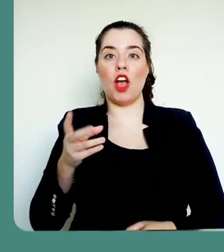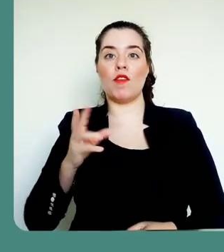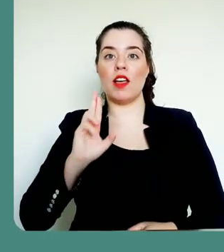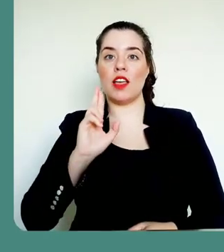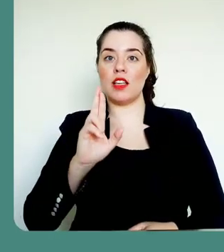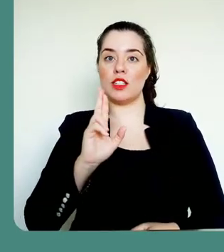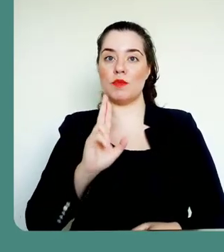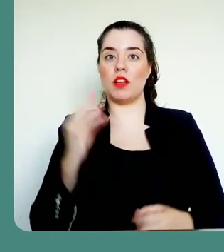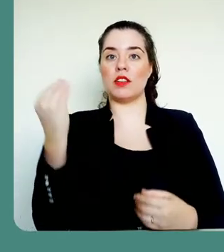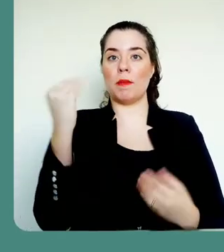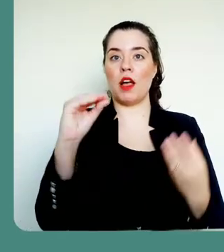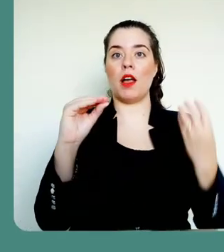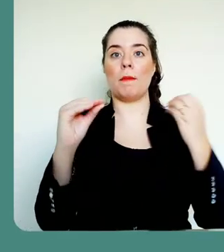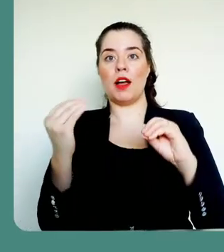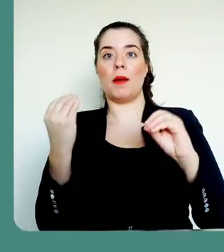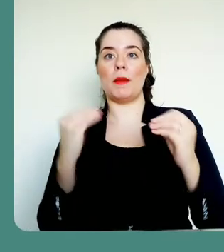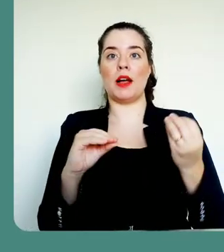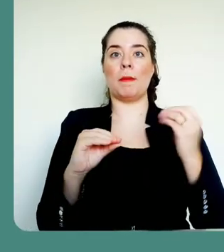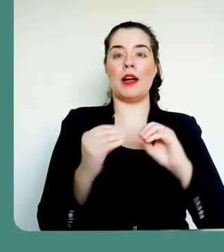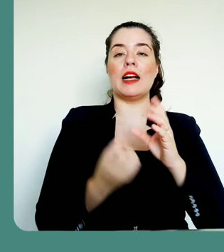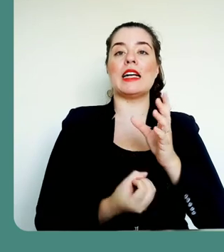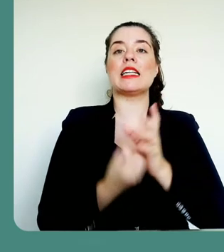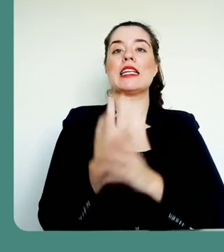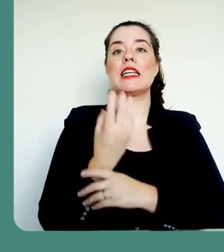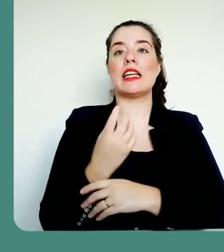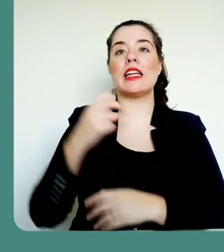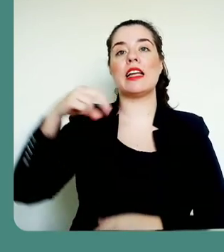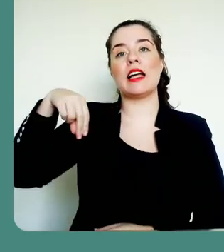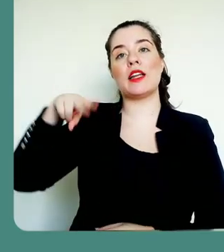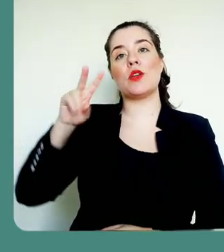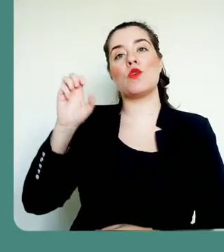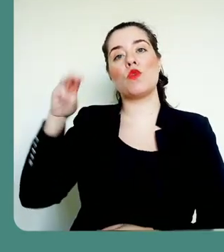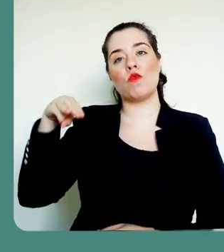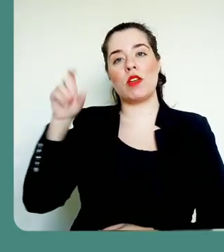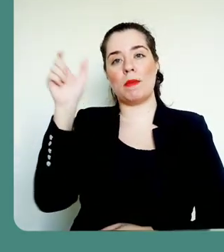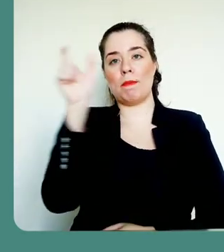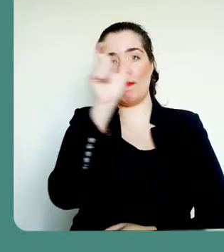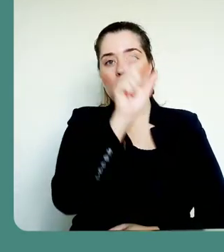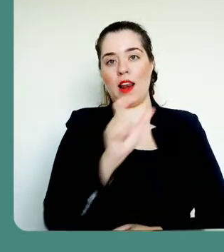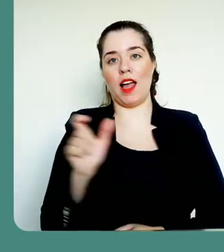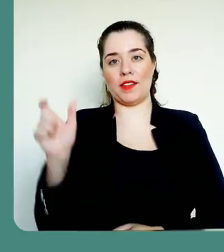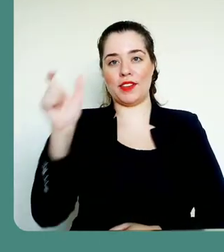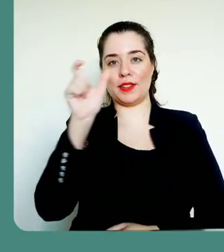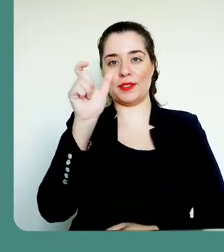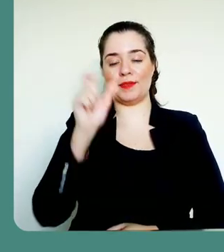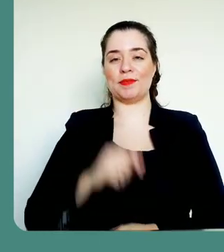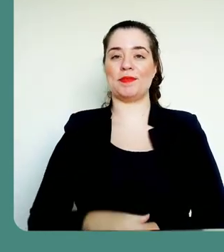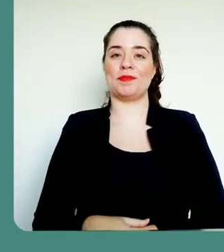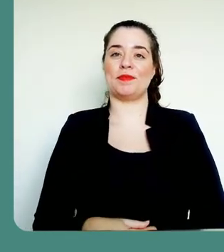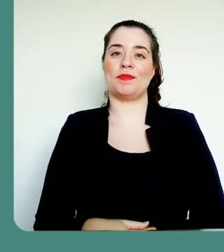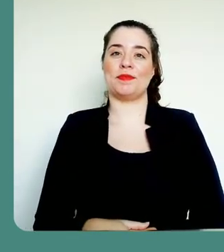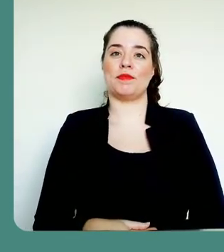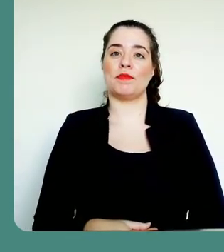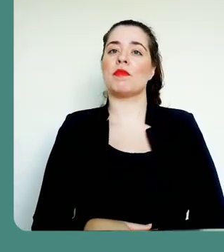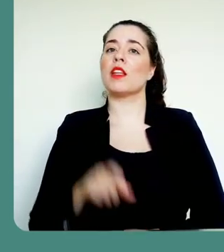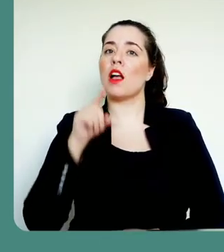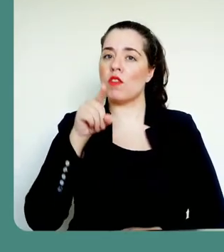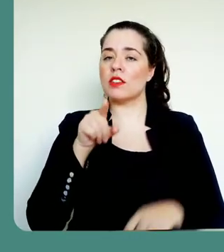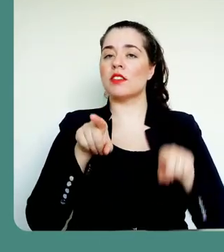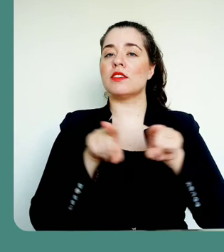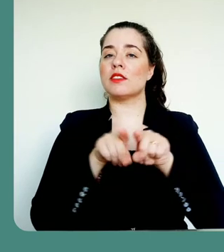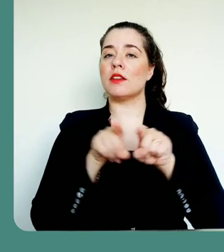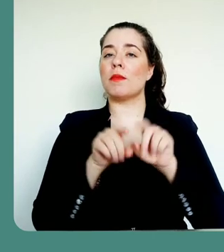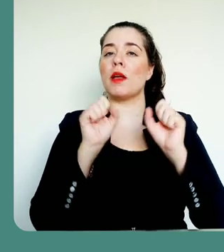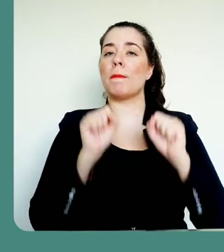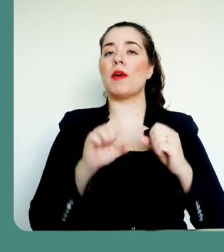Então, a cada nova resposta que você tiver nessa plataforma, uma nuvem de palavras será criada automaticamente. Você